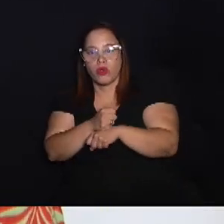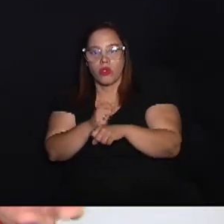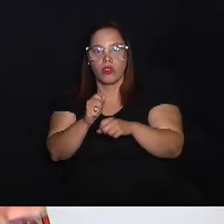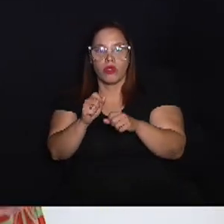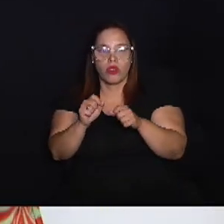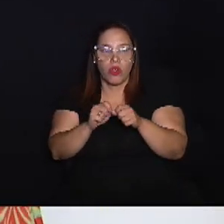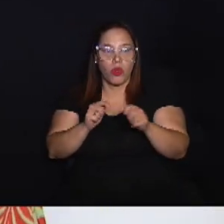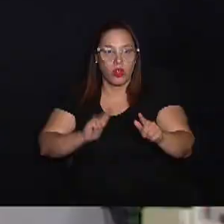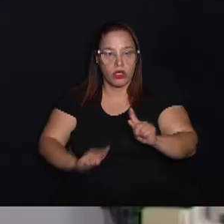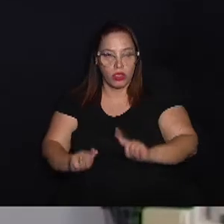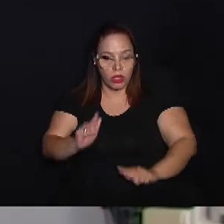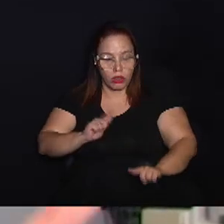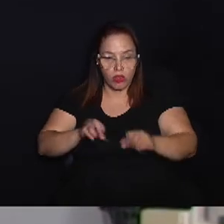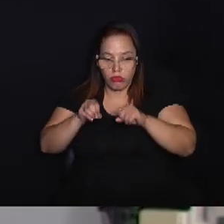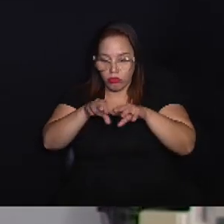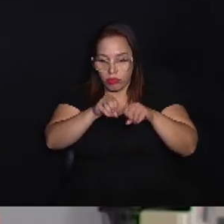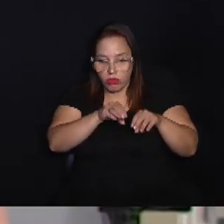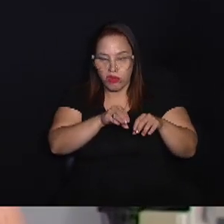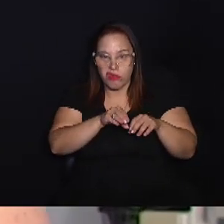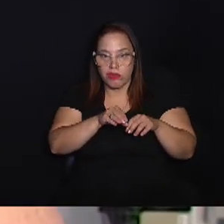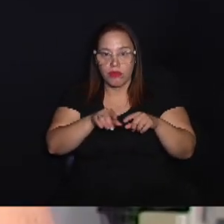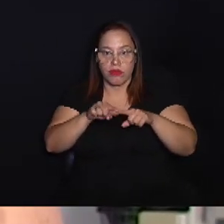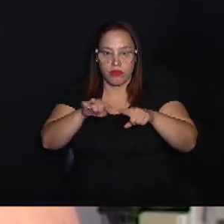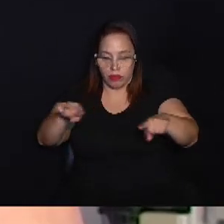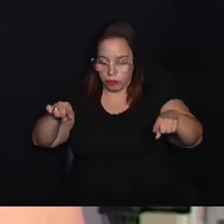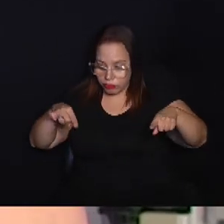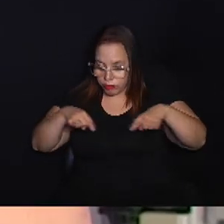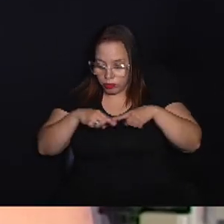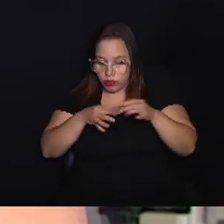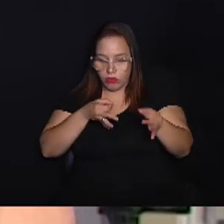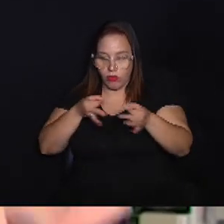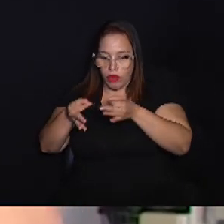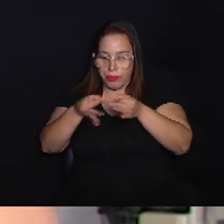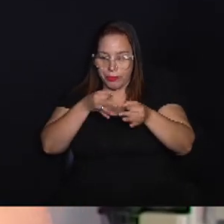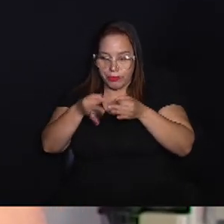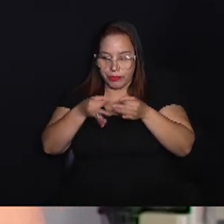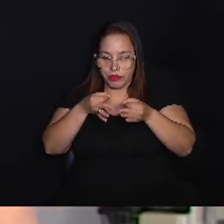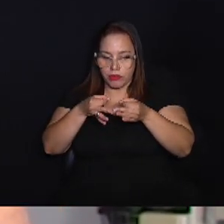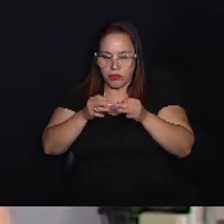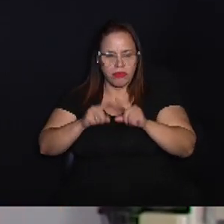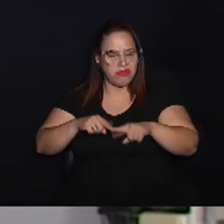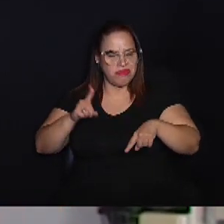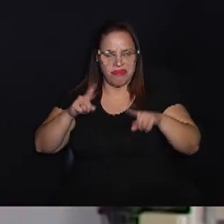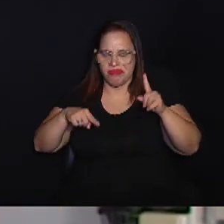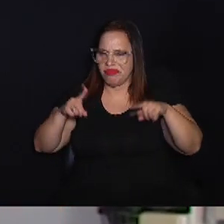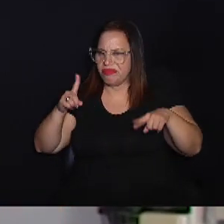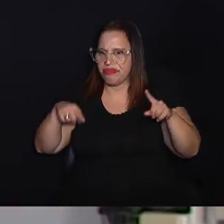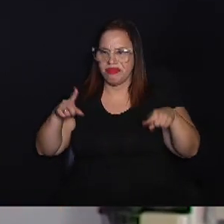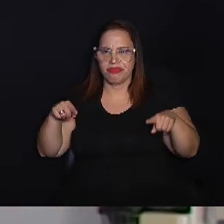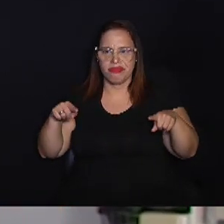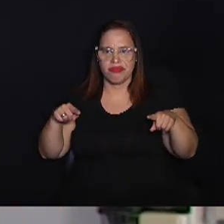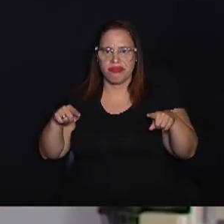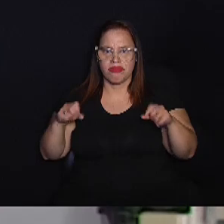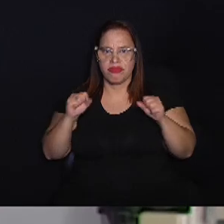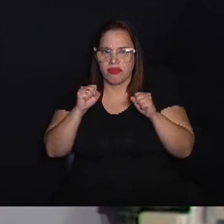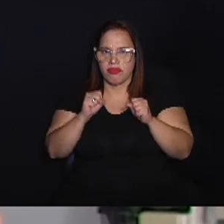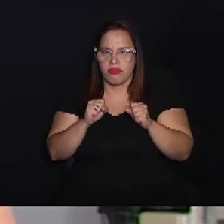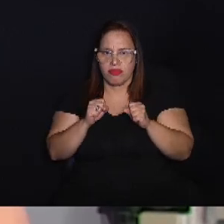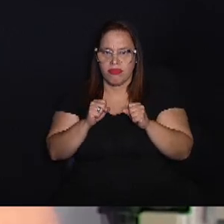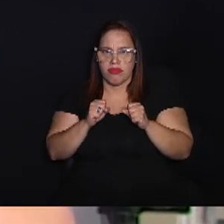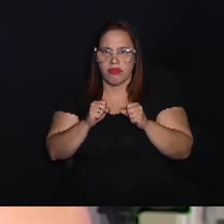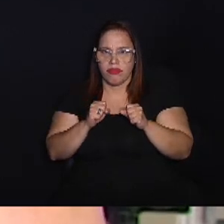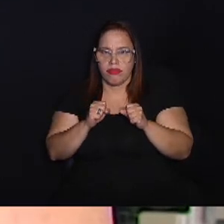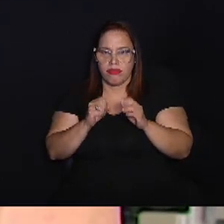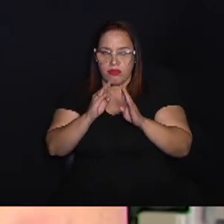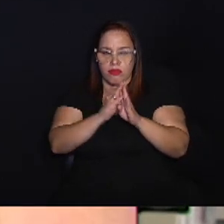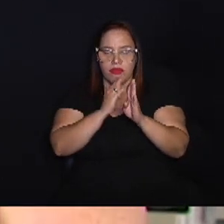fazer a gestão da informação em ambientes organizacionais, que vão ser diversos, né? Ele pode estar atuando